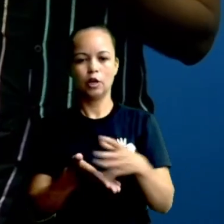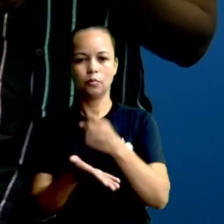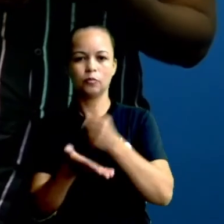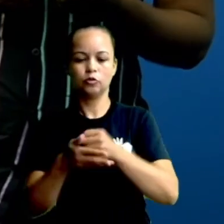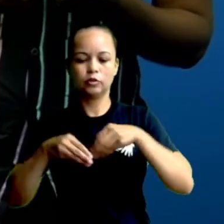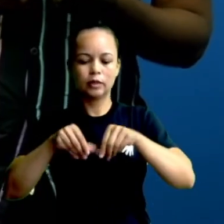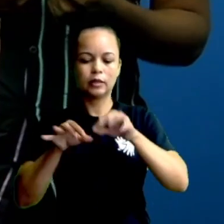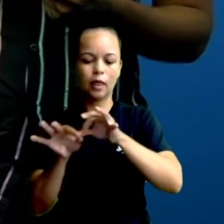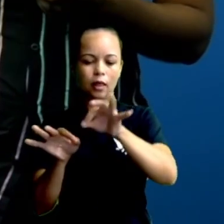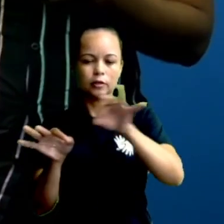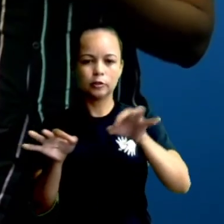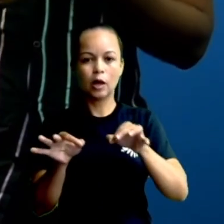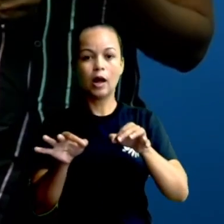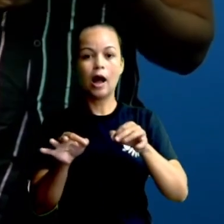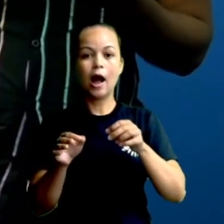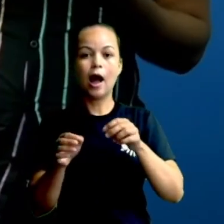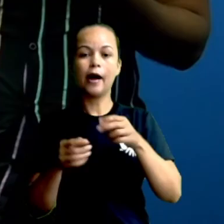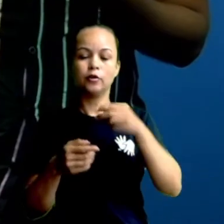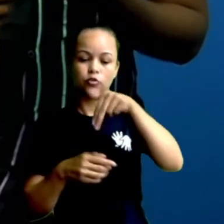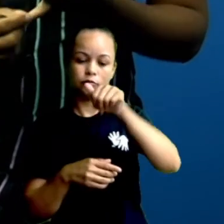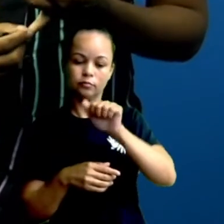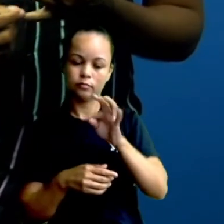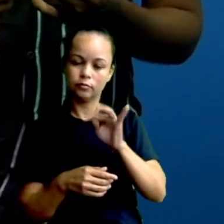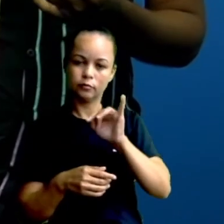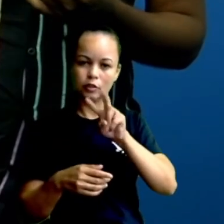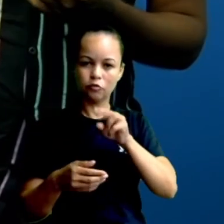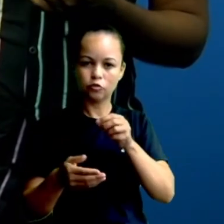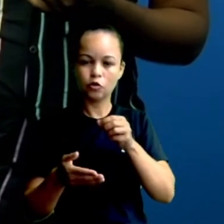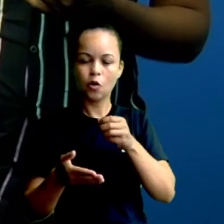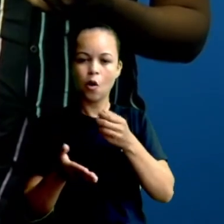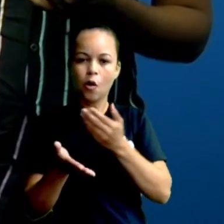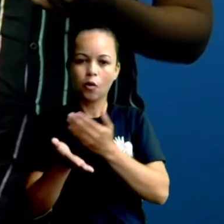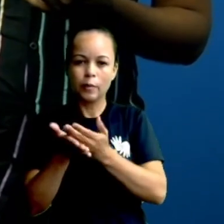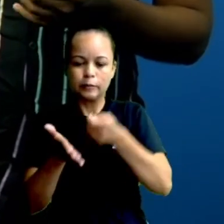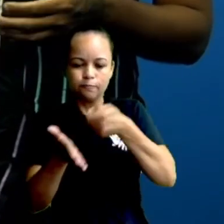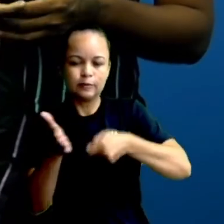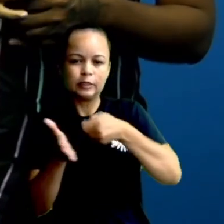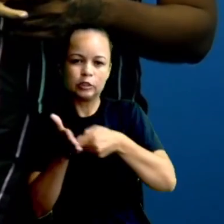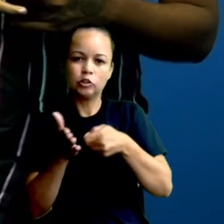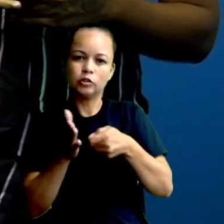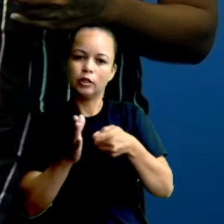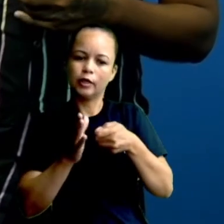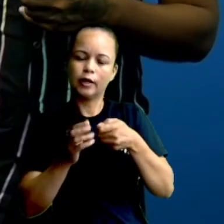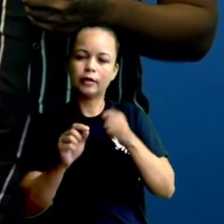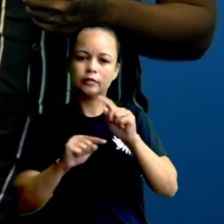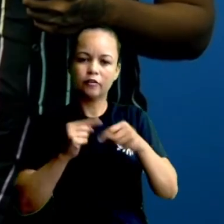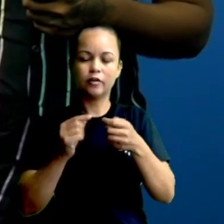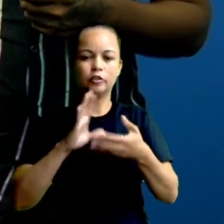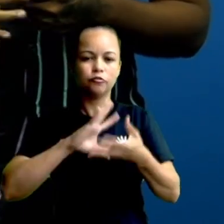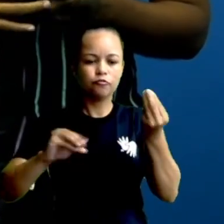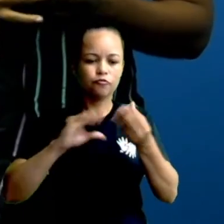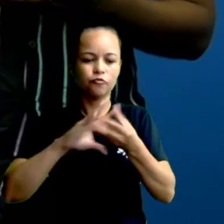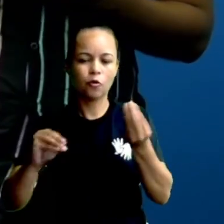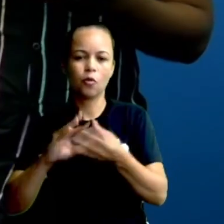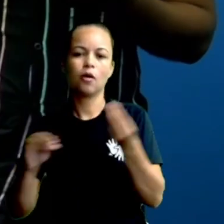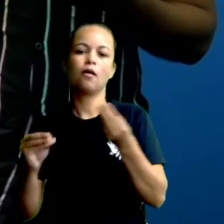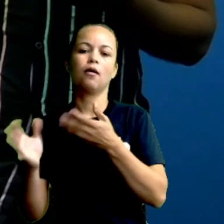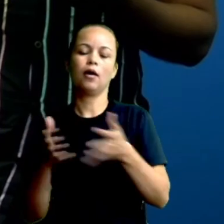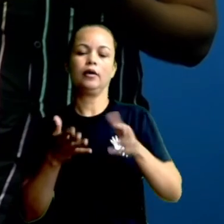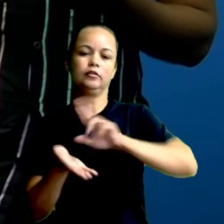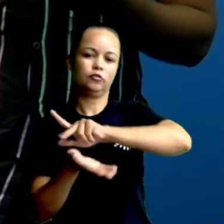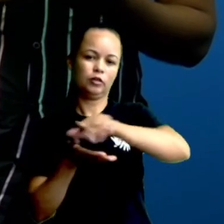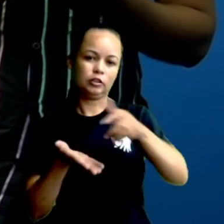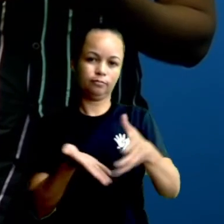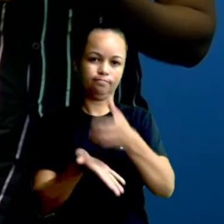eles começam a resistir. E eles resistem através de fugas, eles começam a fugir, né, dessa colonização. Muitos,